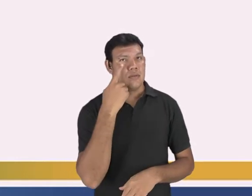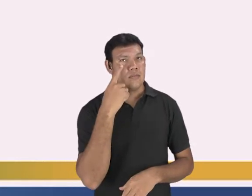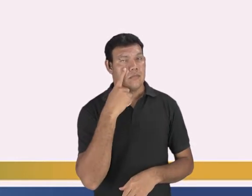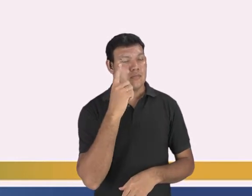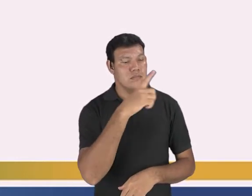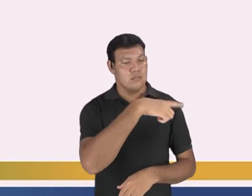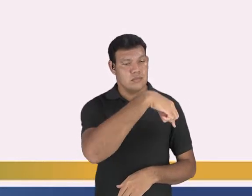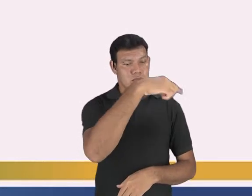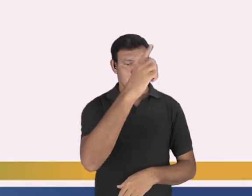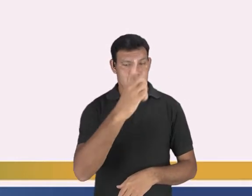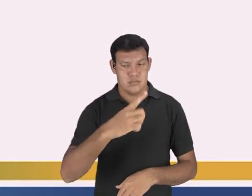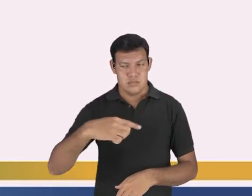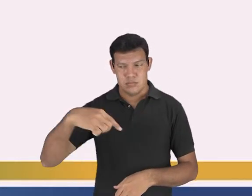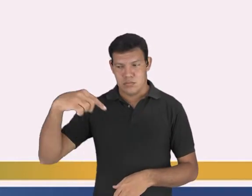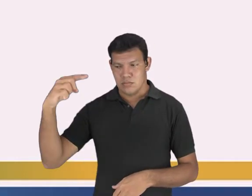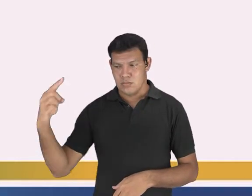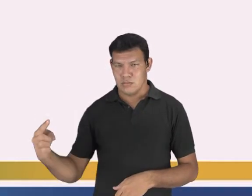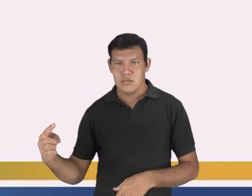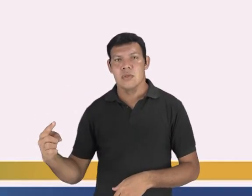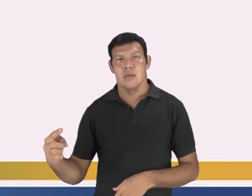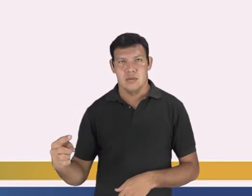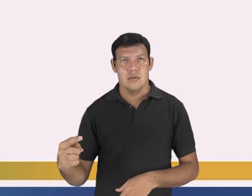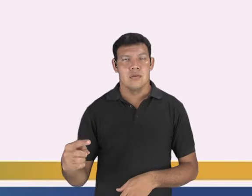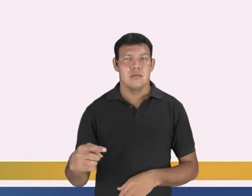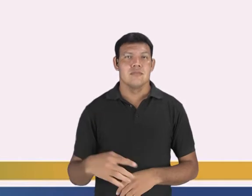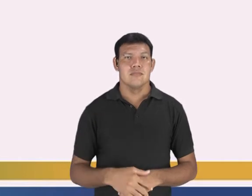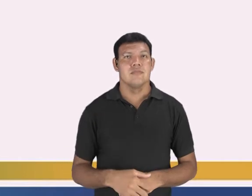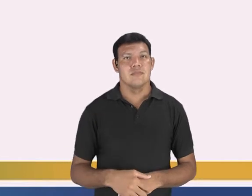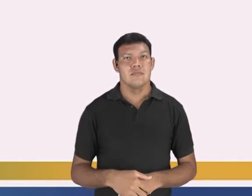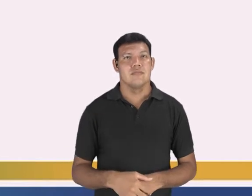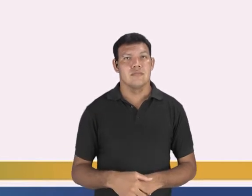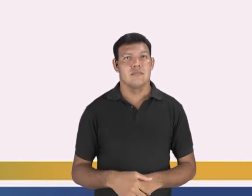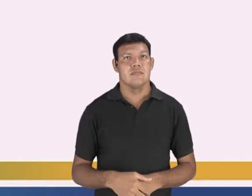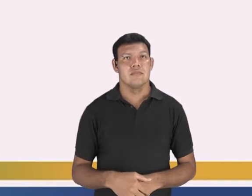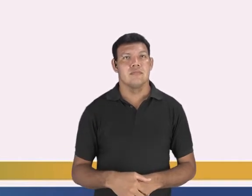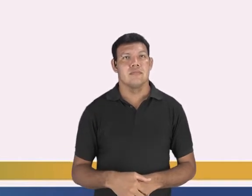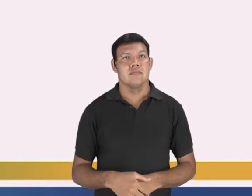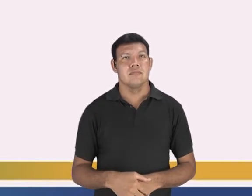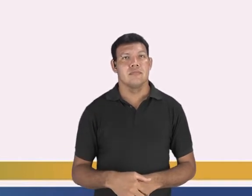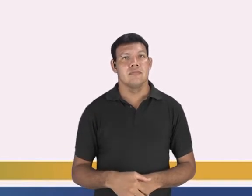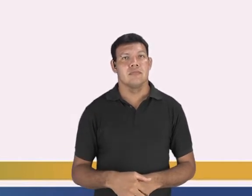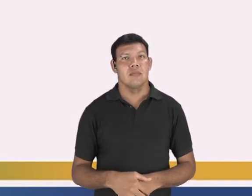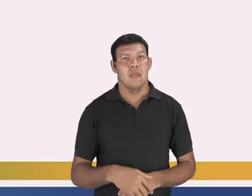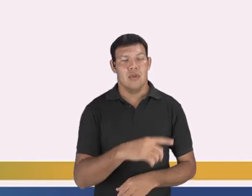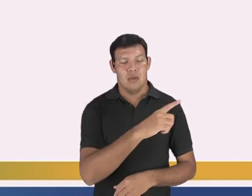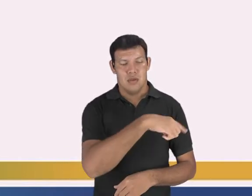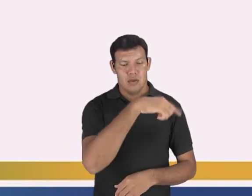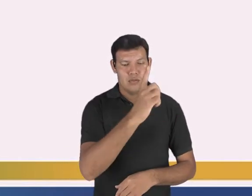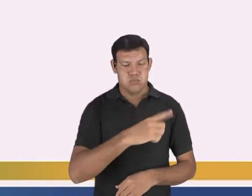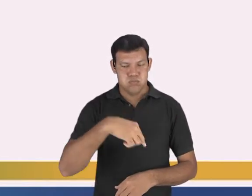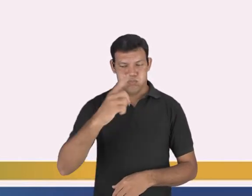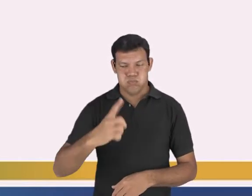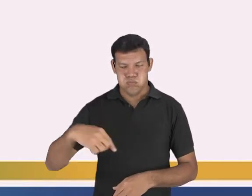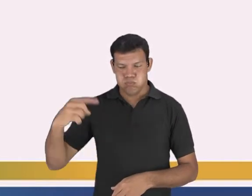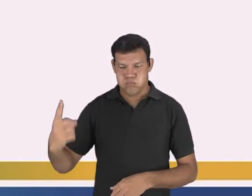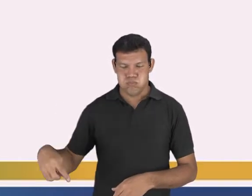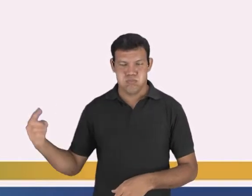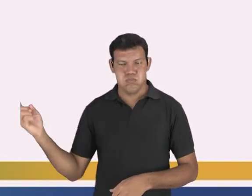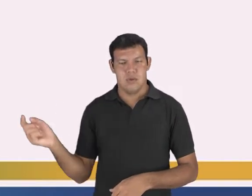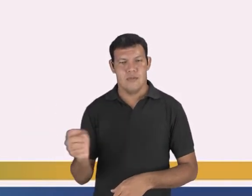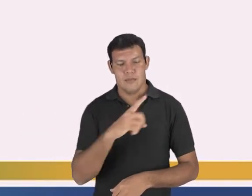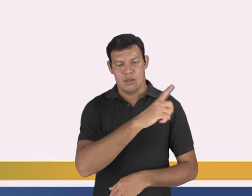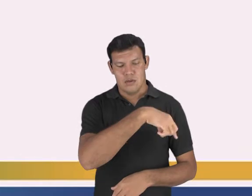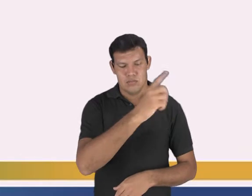onda sonora. De uma frequência mais baixa, sons mais graves, e uma frequência mais alta, sons